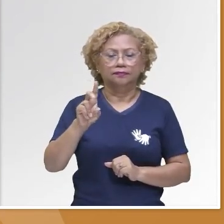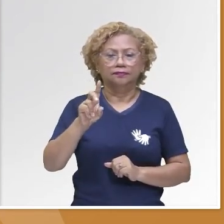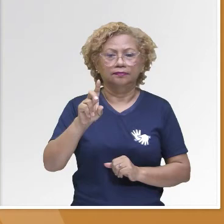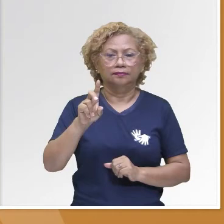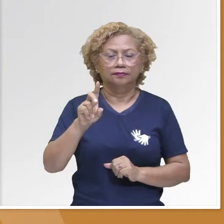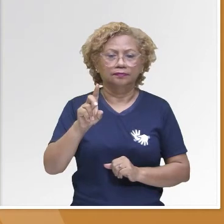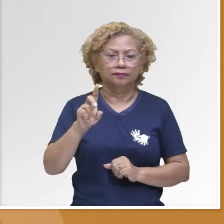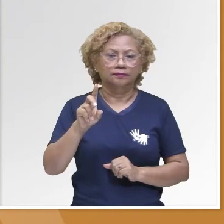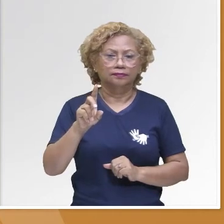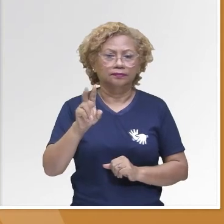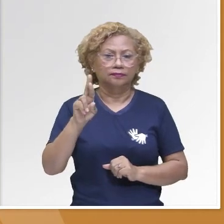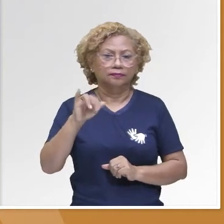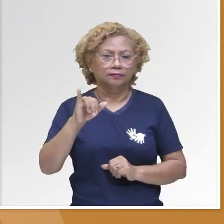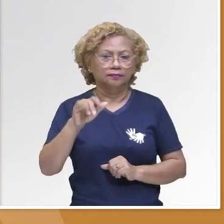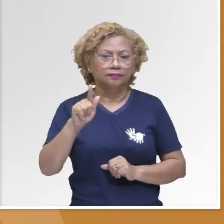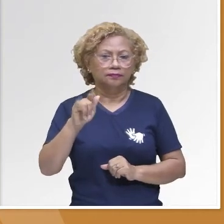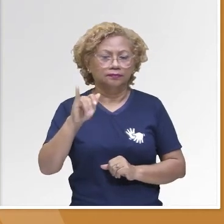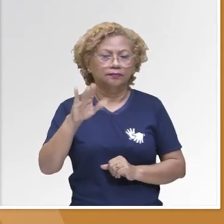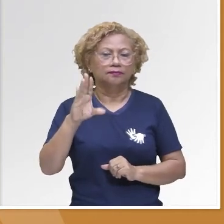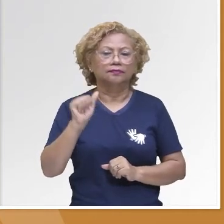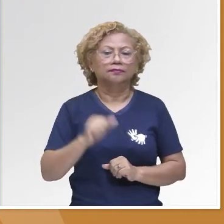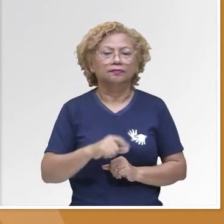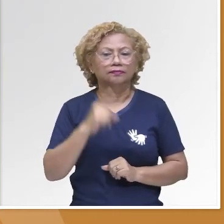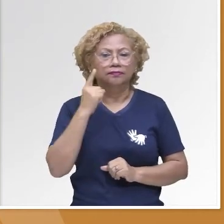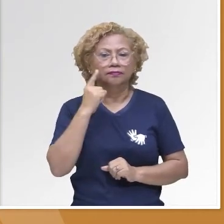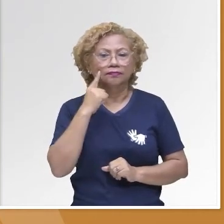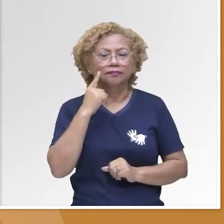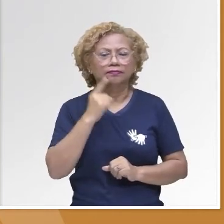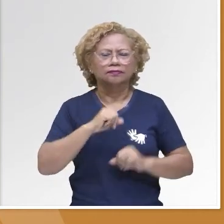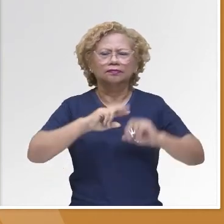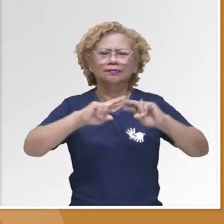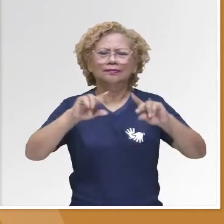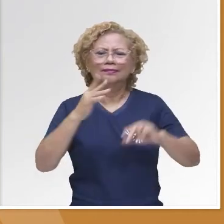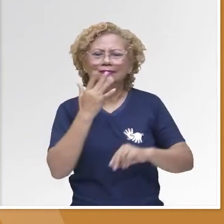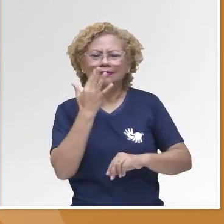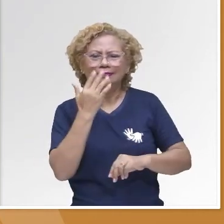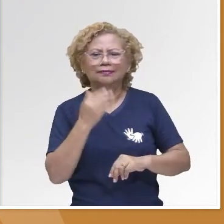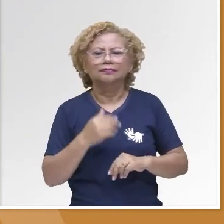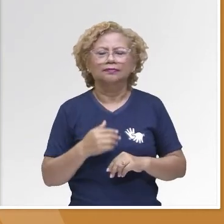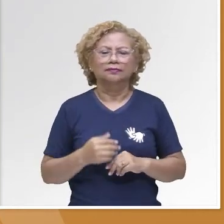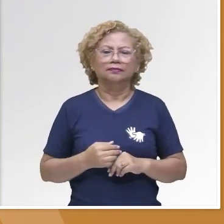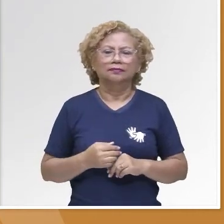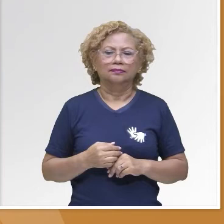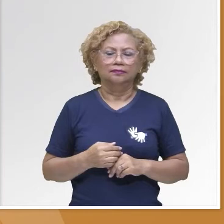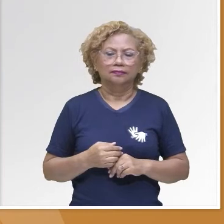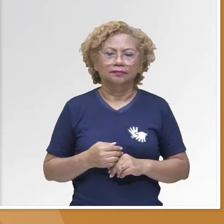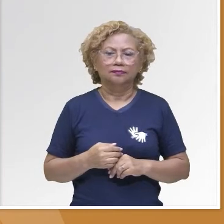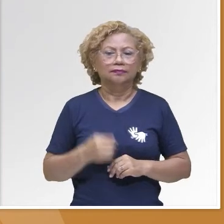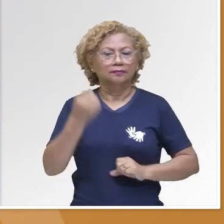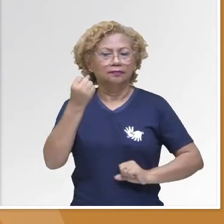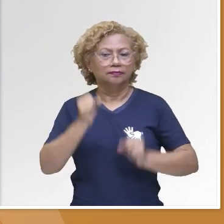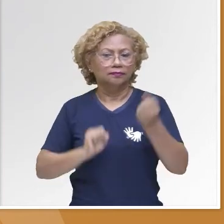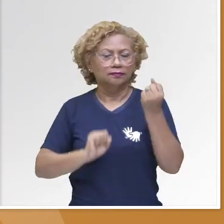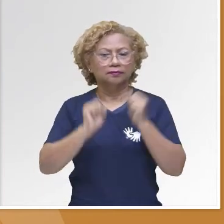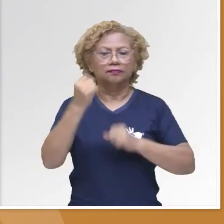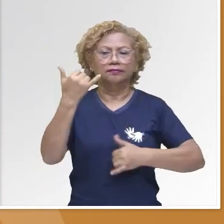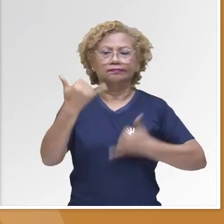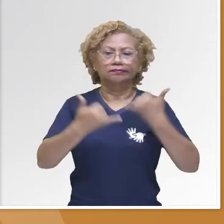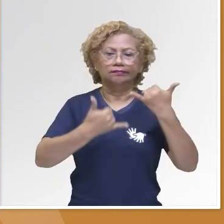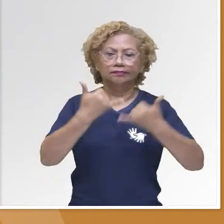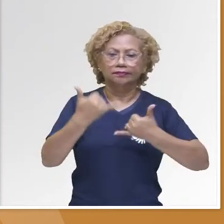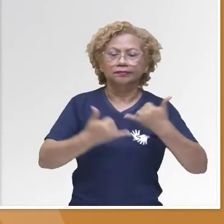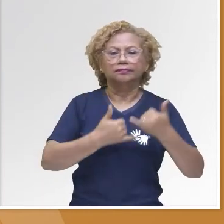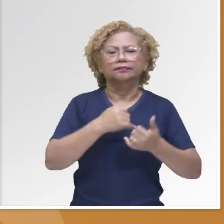de brinquedo, tá? Então, justamente nessas áreas, tá, a gente